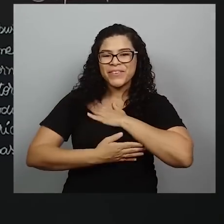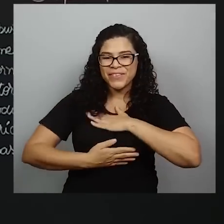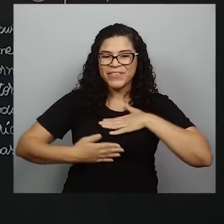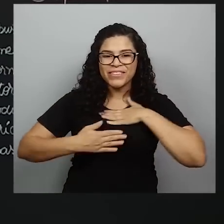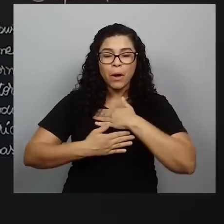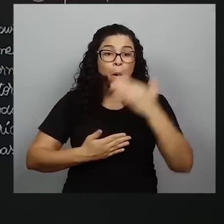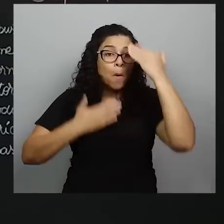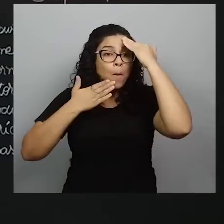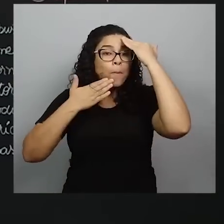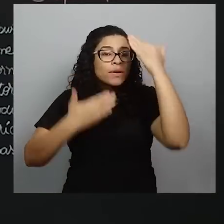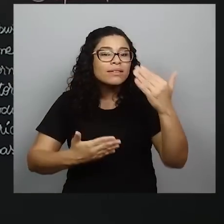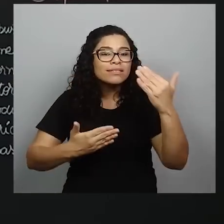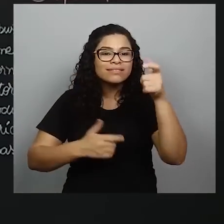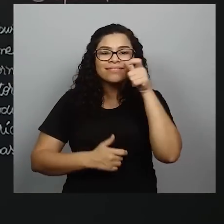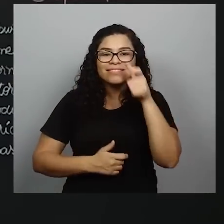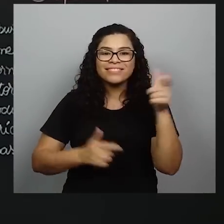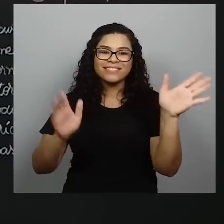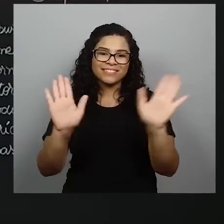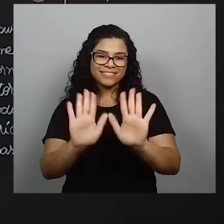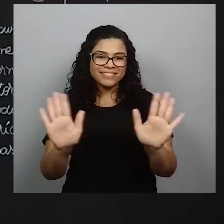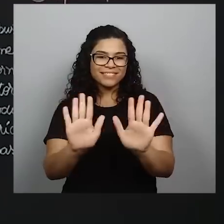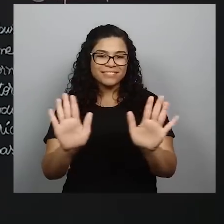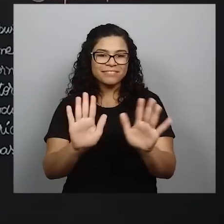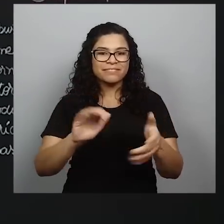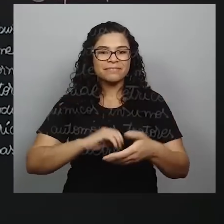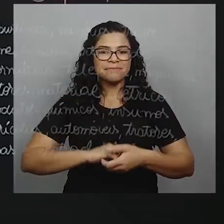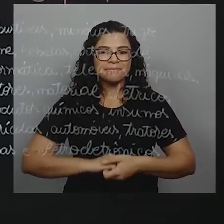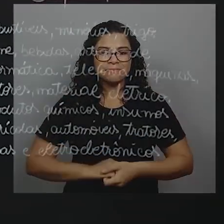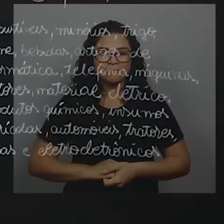obrigado por ter assistido ela até aqui. Tchau!